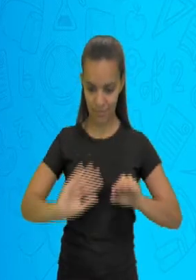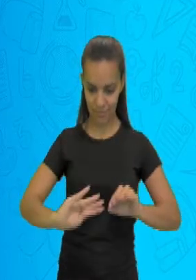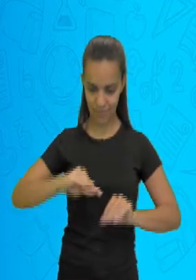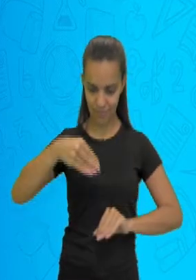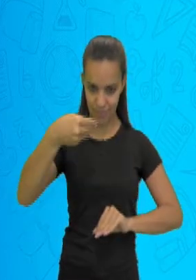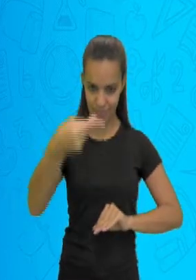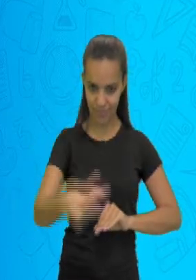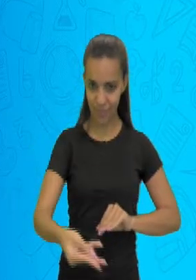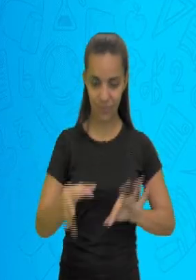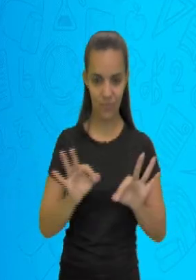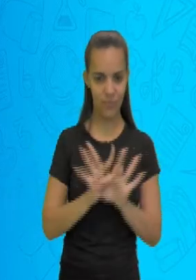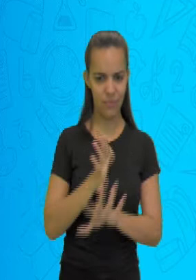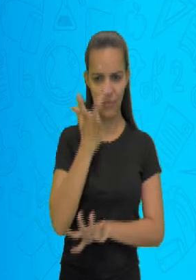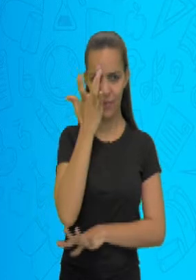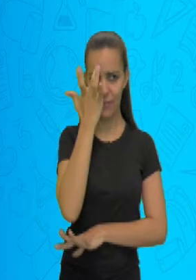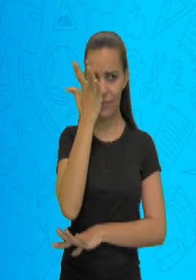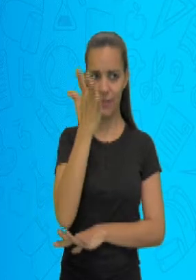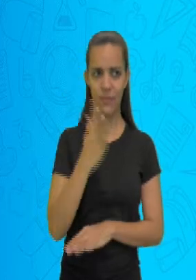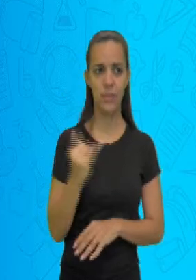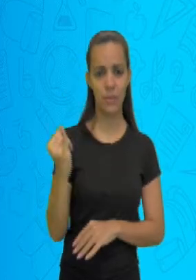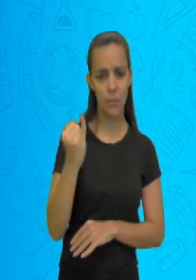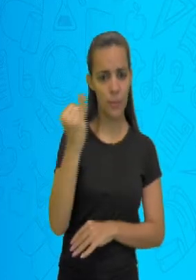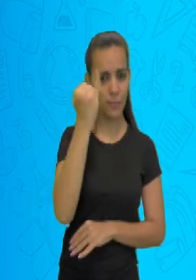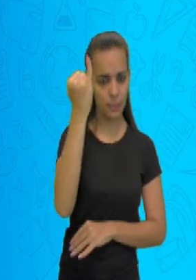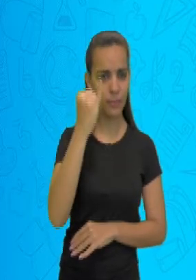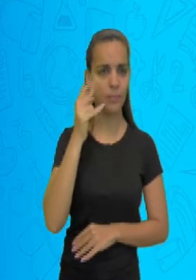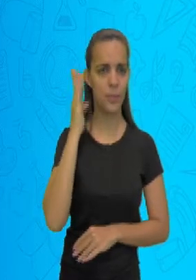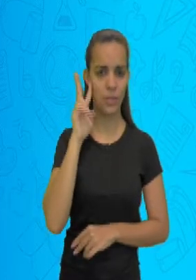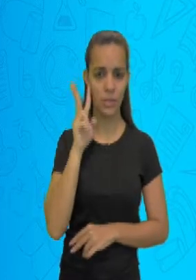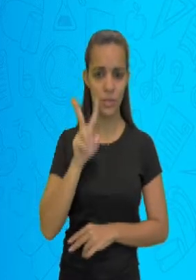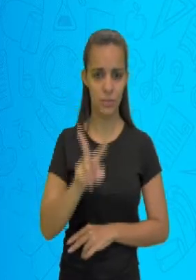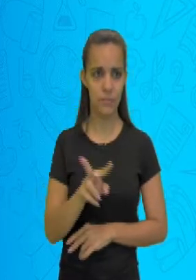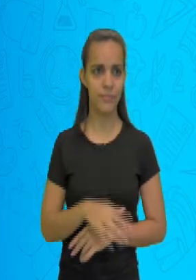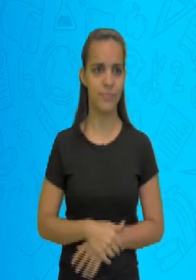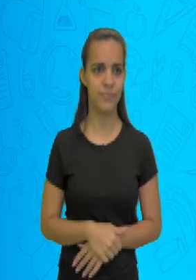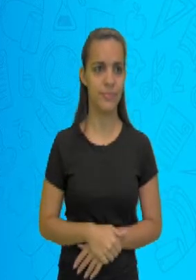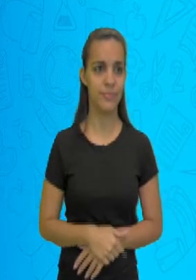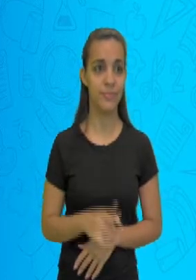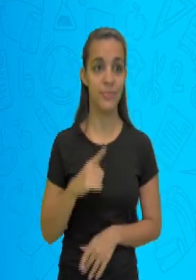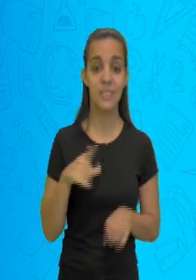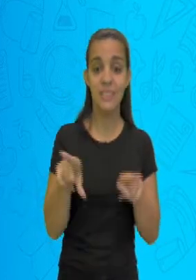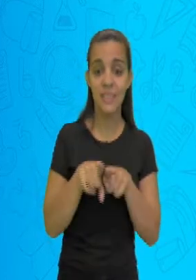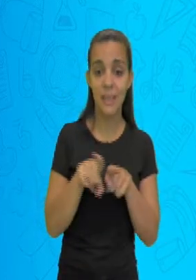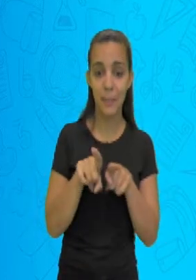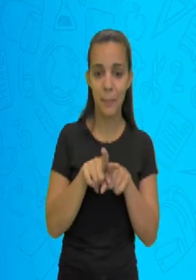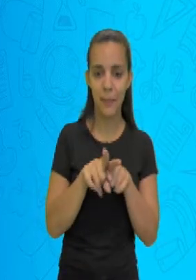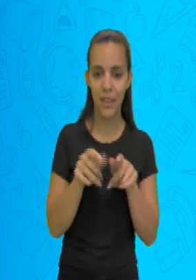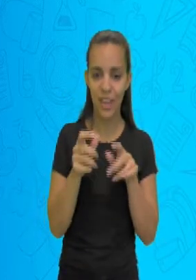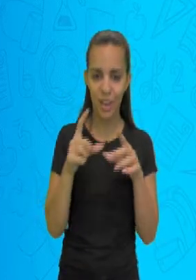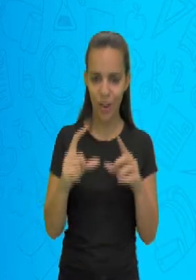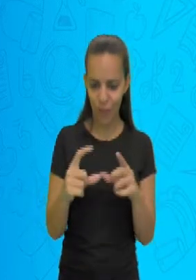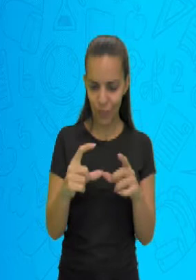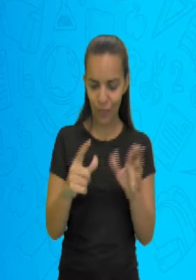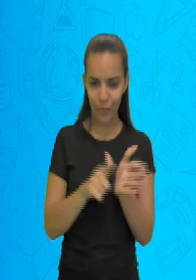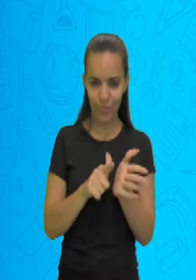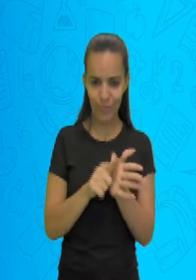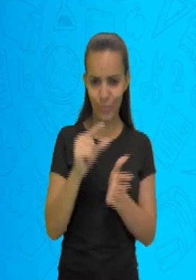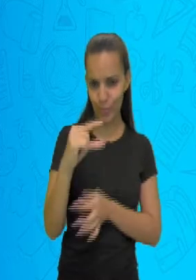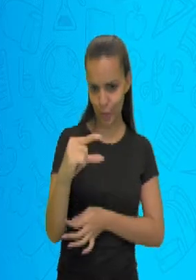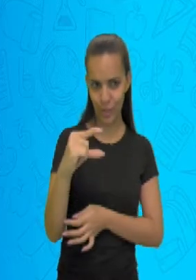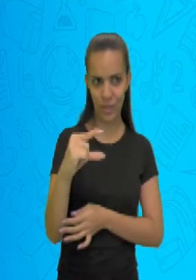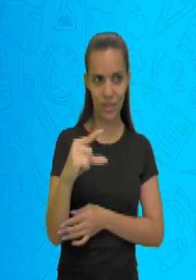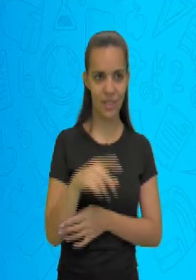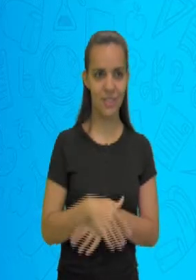marcar datas importantes, não é mesmo? A gente tem também as folhinhas, final de ano é época de